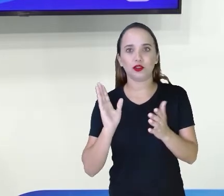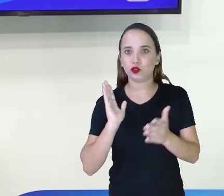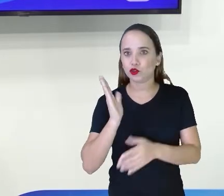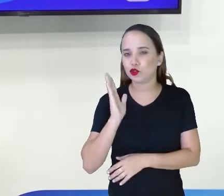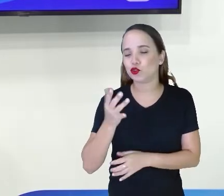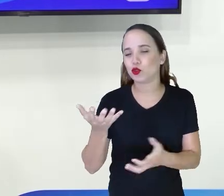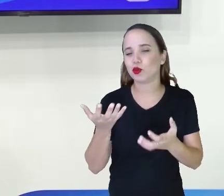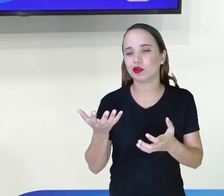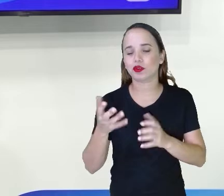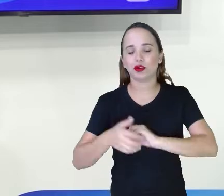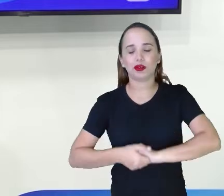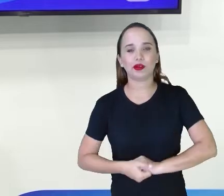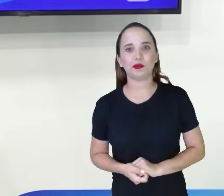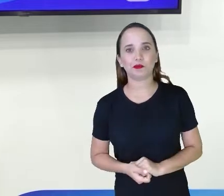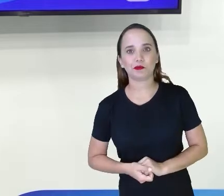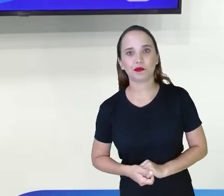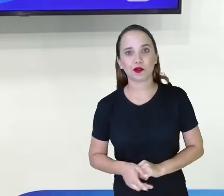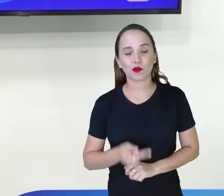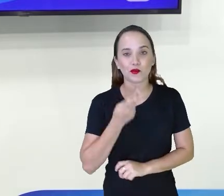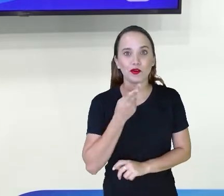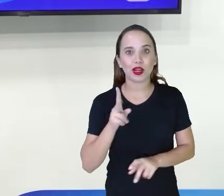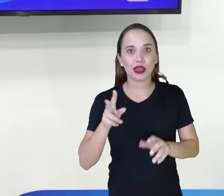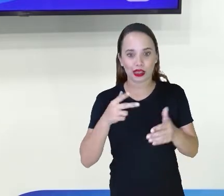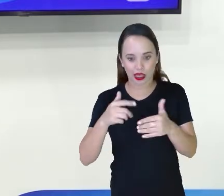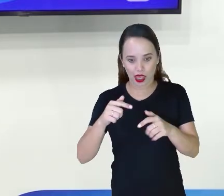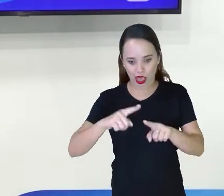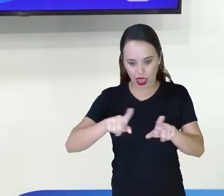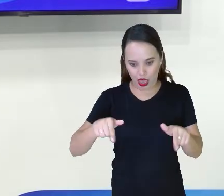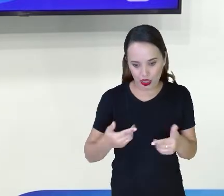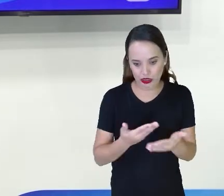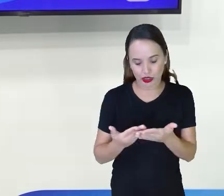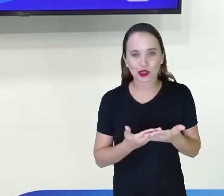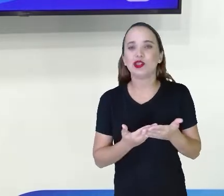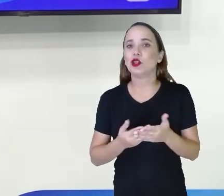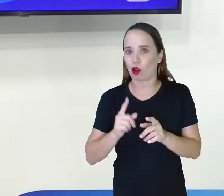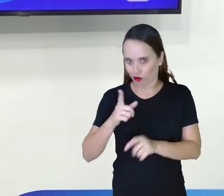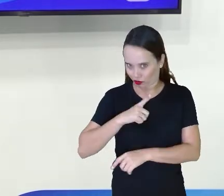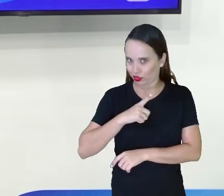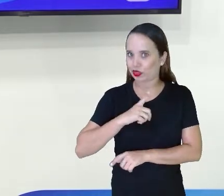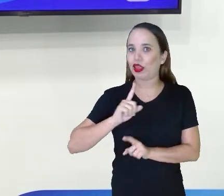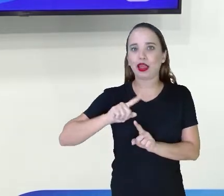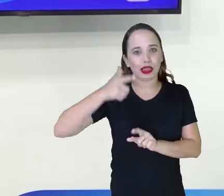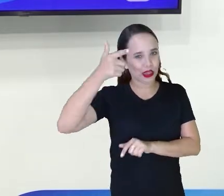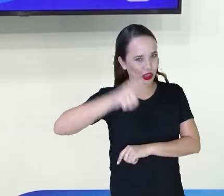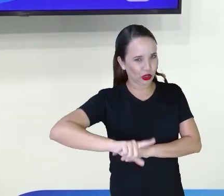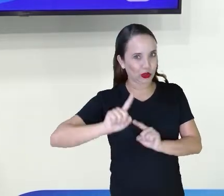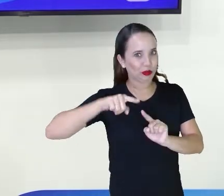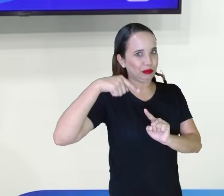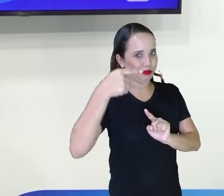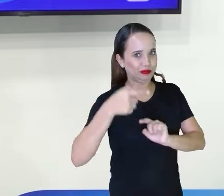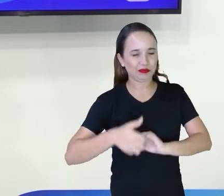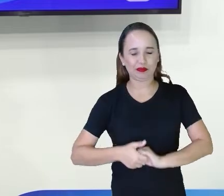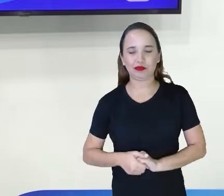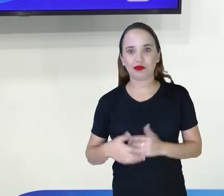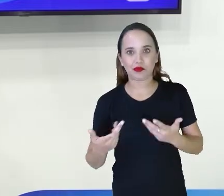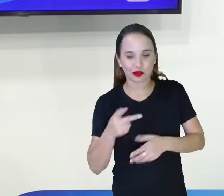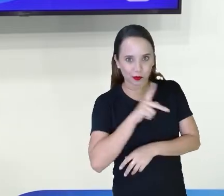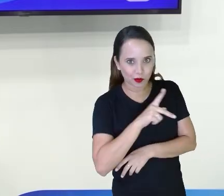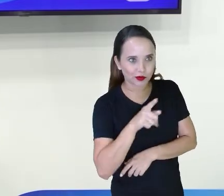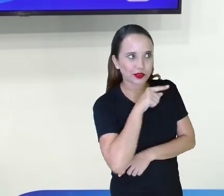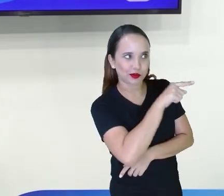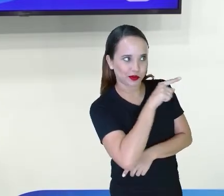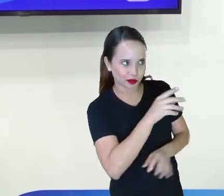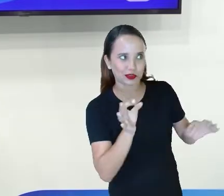adianto que estas aulas estão próximas de acontecerem novamente. Então, professora Abigail, se